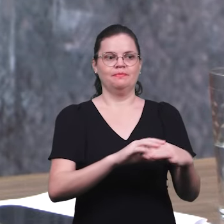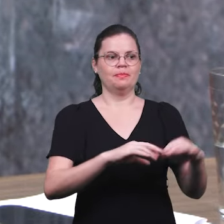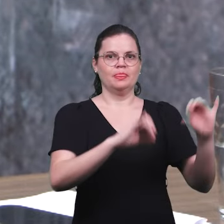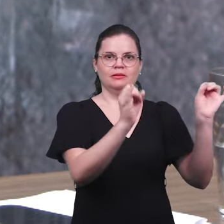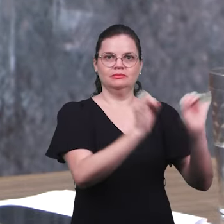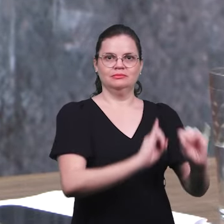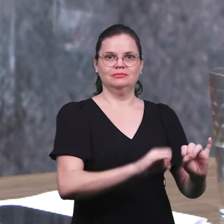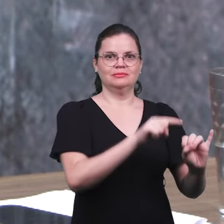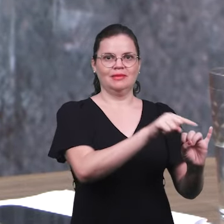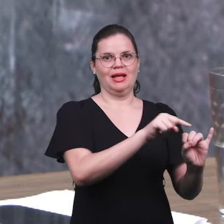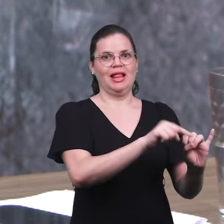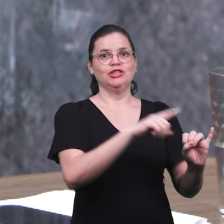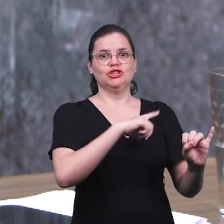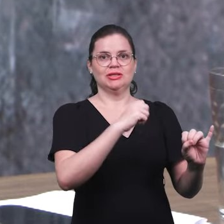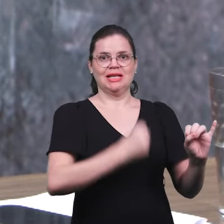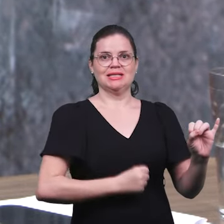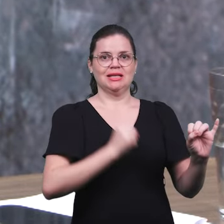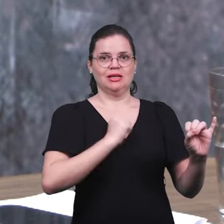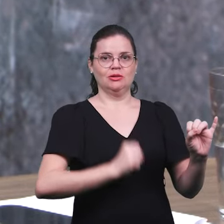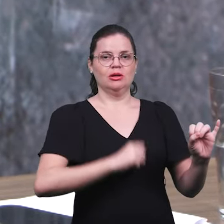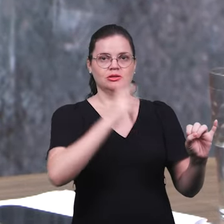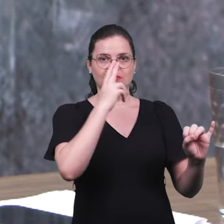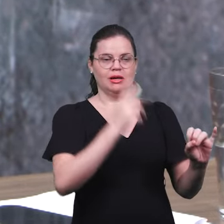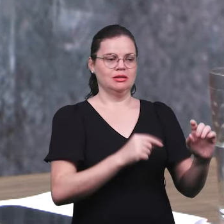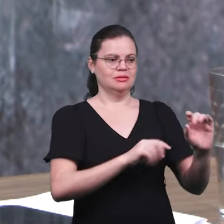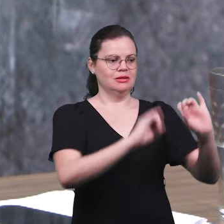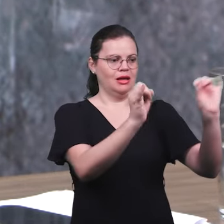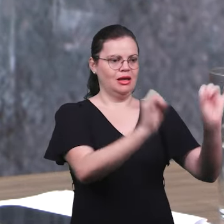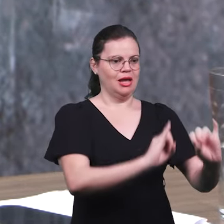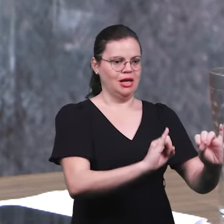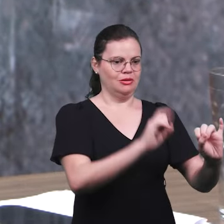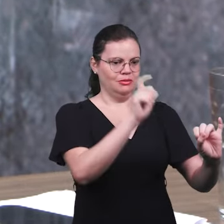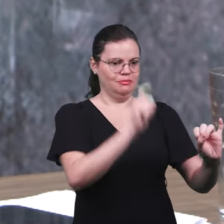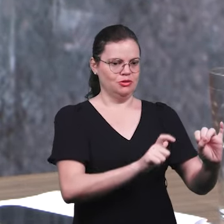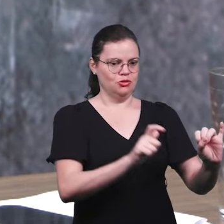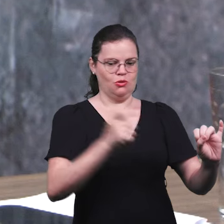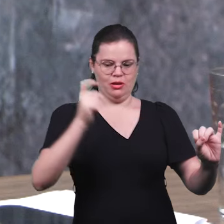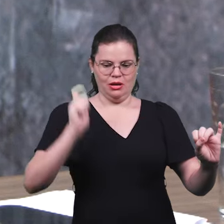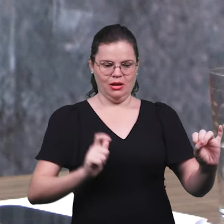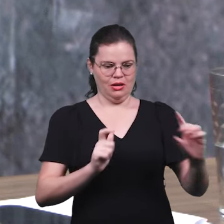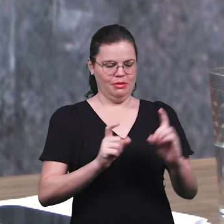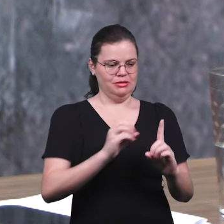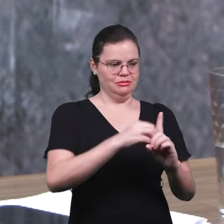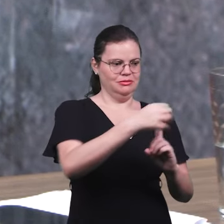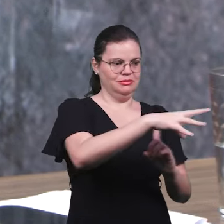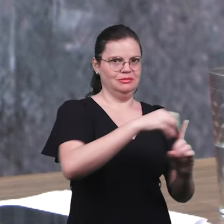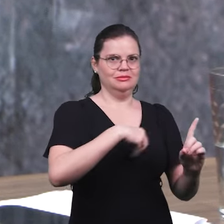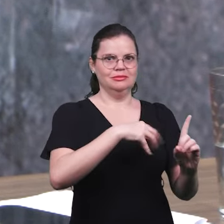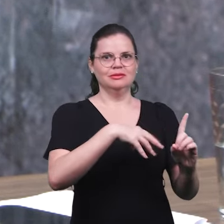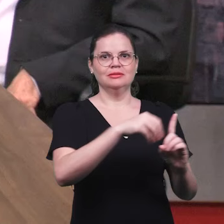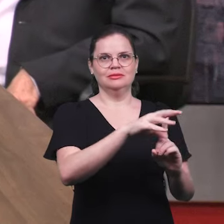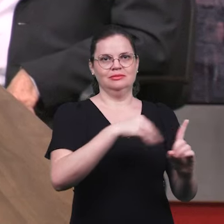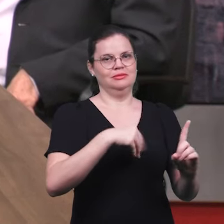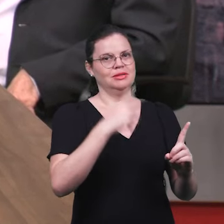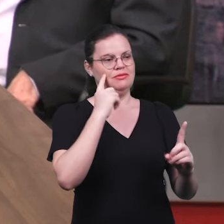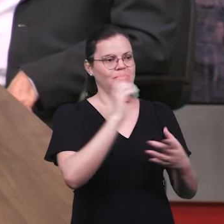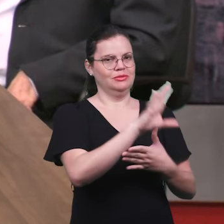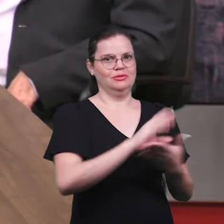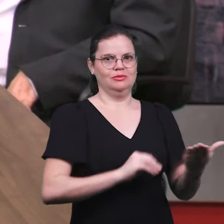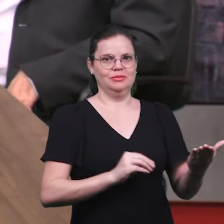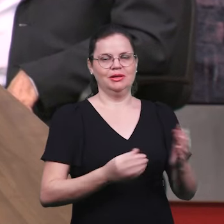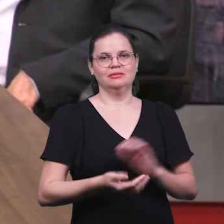romanos de fato vão entrando cada vez mais na vida cristã. Eu vou entrar em Pérgamo agora,